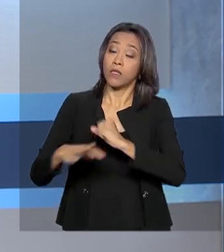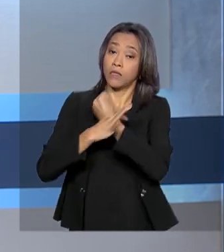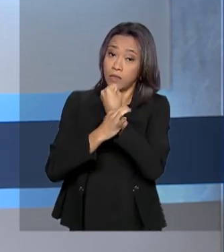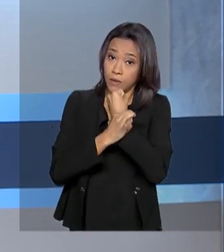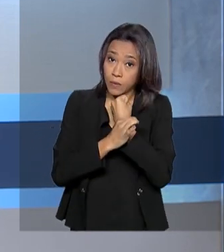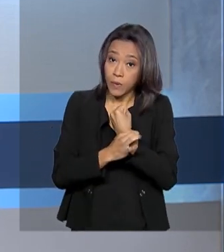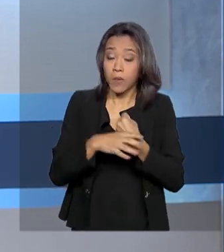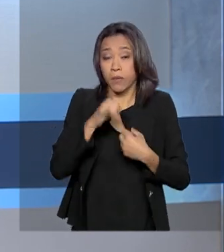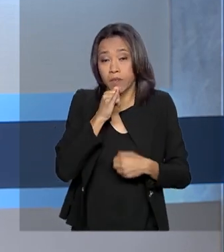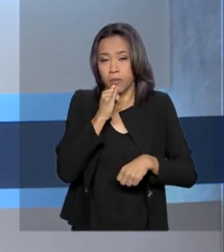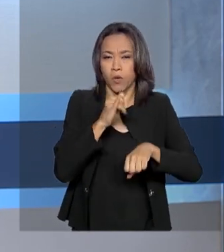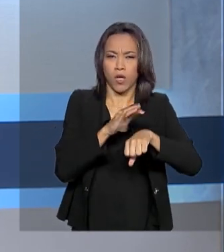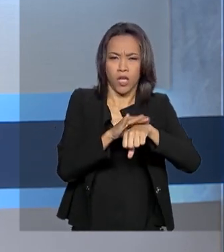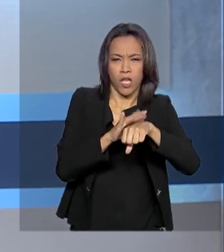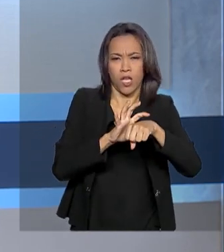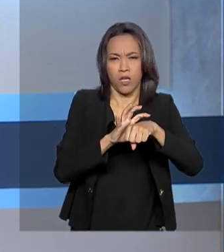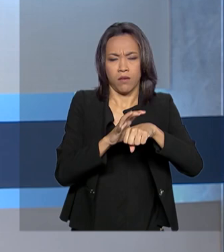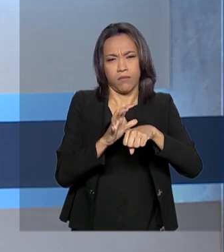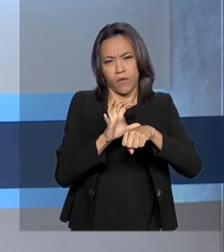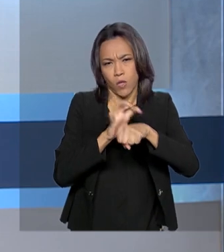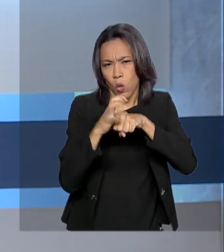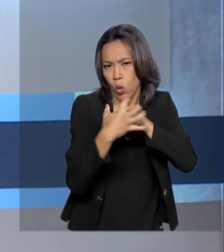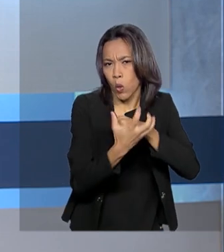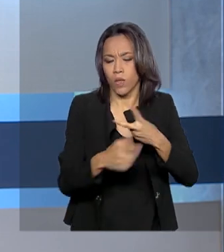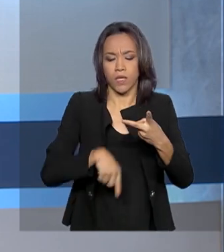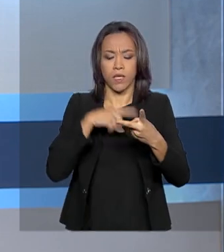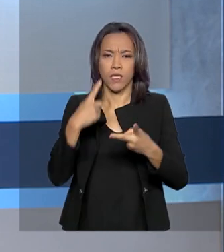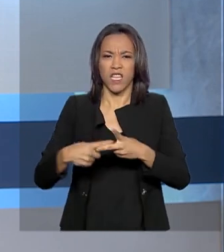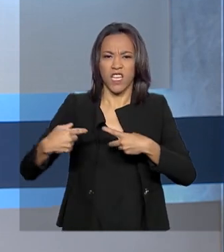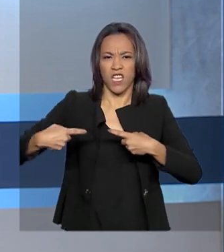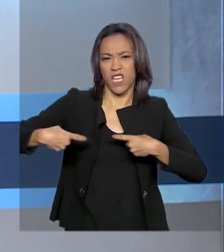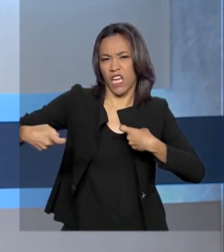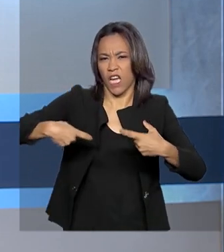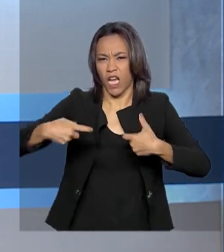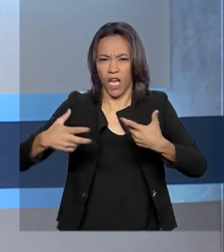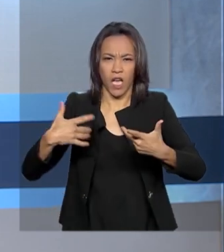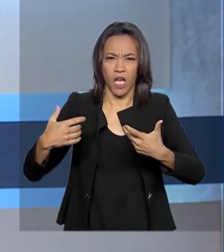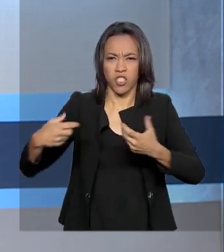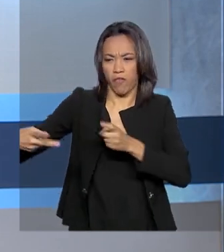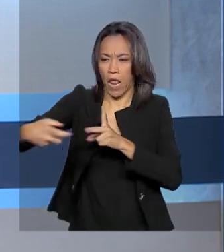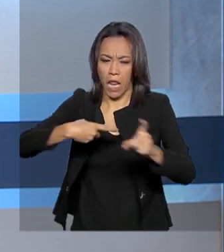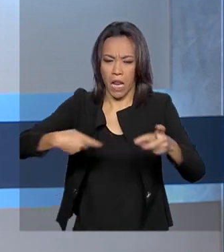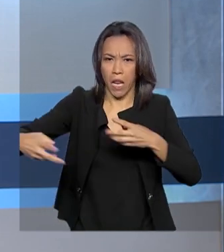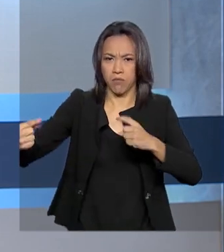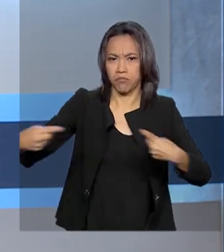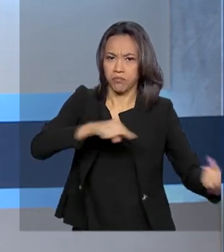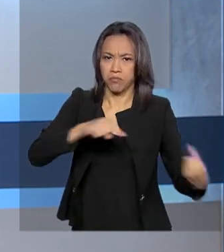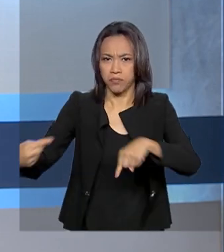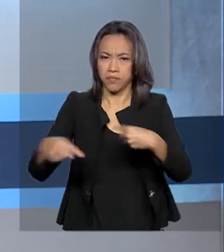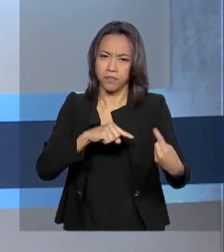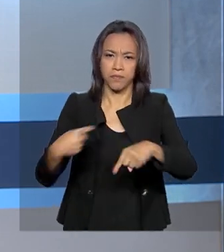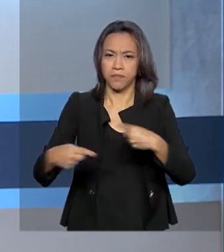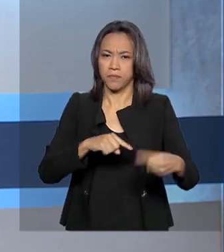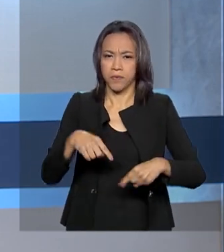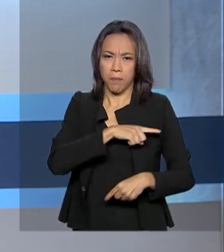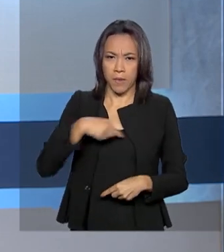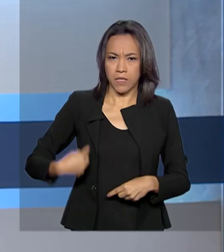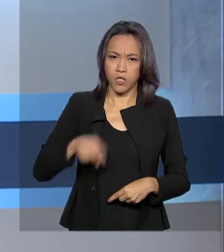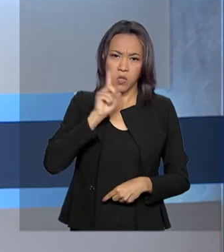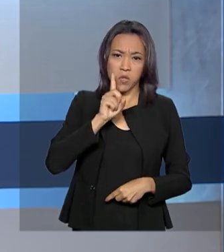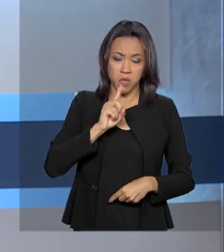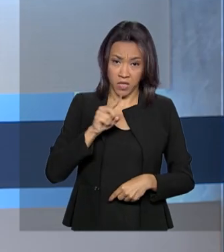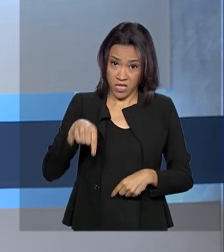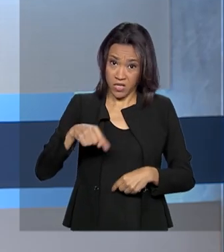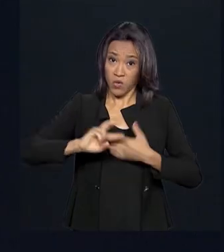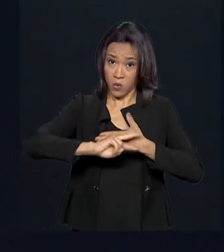fatores como o coronavírus e a guerra comercial entre o país asiático e os Estados Unidos não devem ter efeitos negativos para o Brasil.